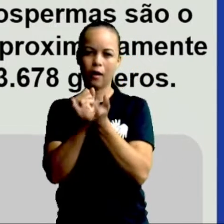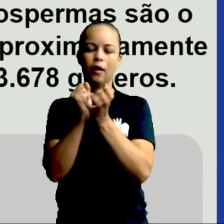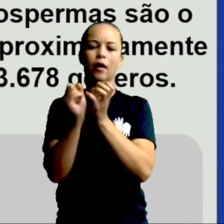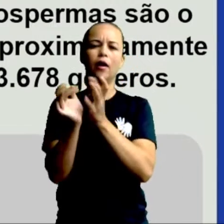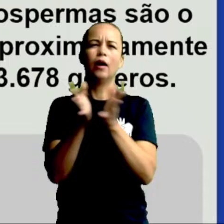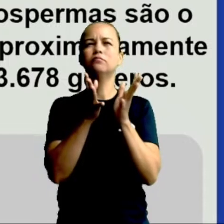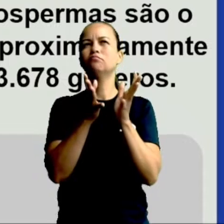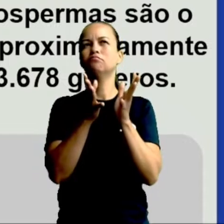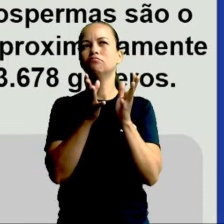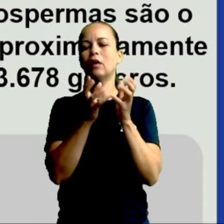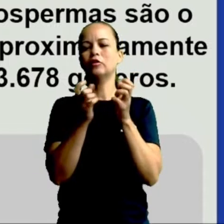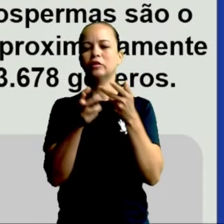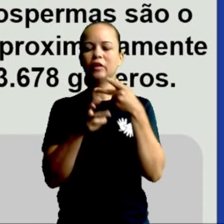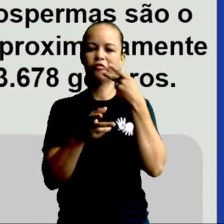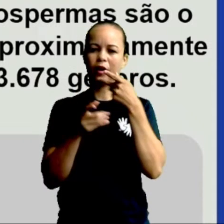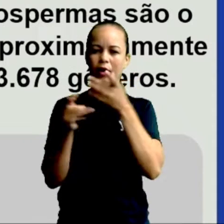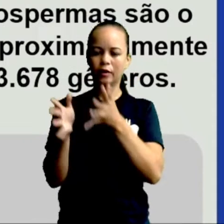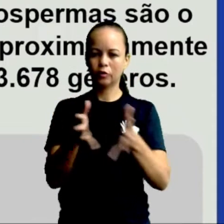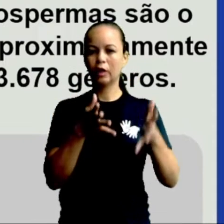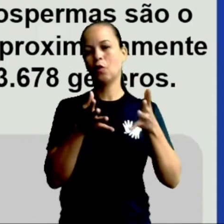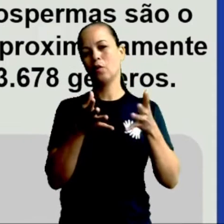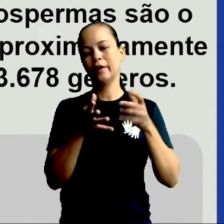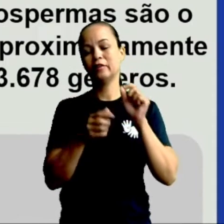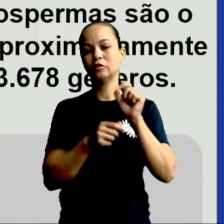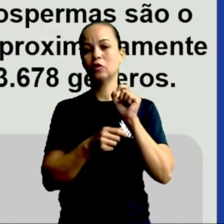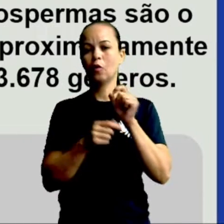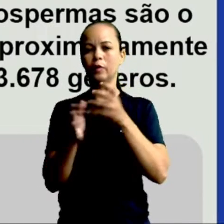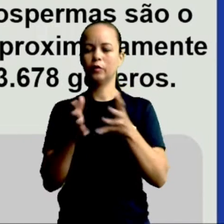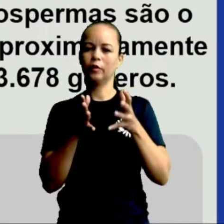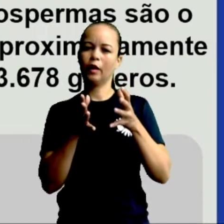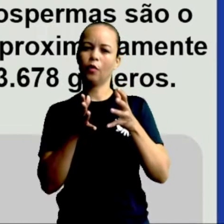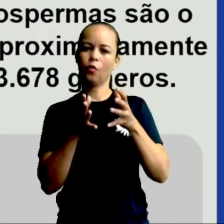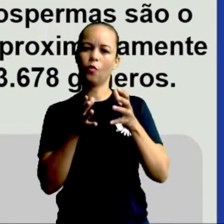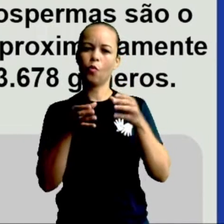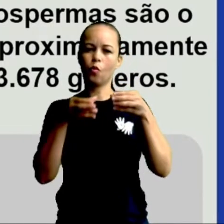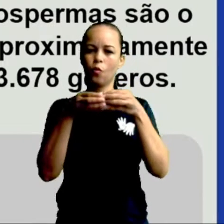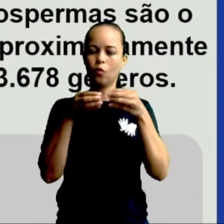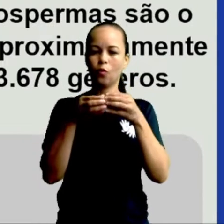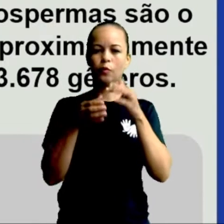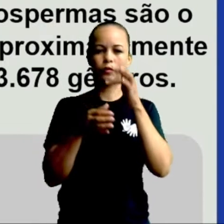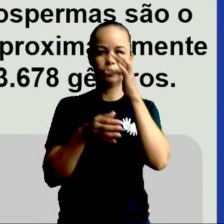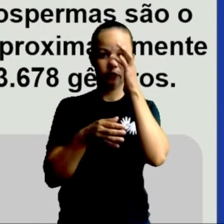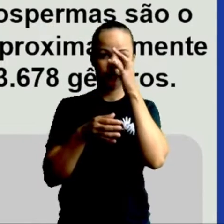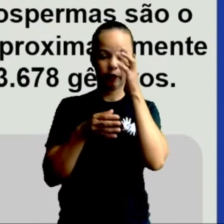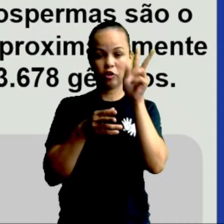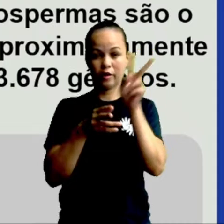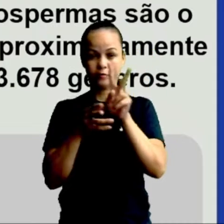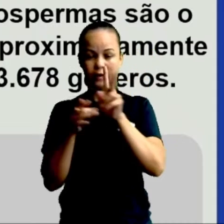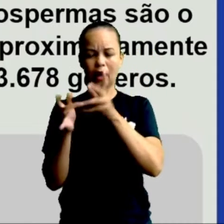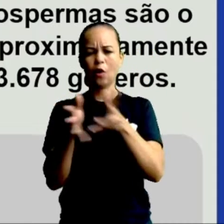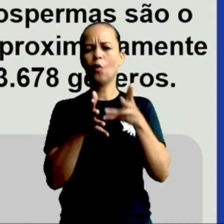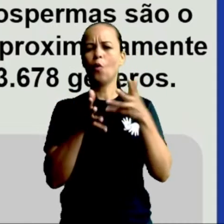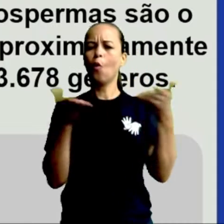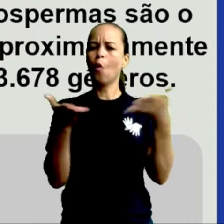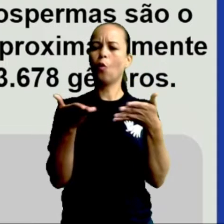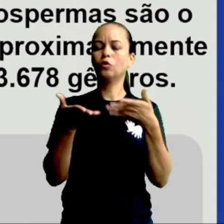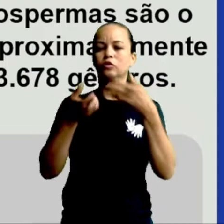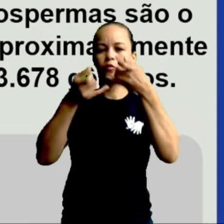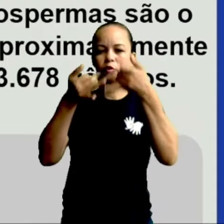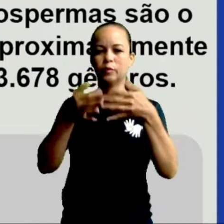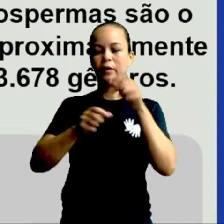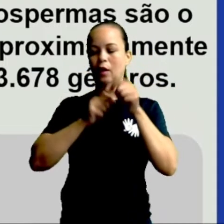gente está falando, no decorrer dessas últimas aulas da gente, falando justamente do reino vegetal. Então nada melhor do que a gente falar hoje sobre quem? Sobre